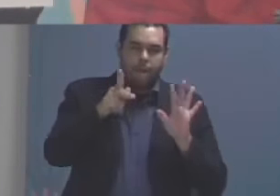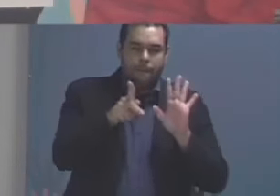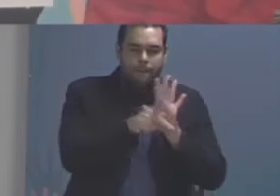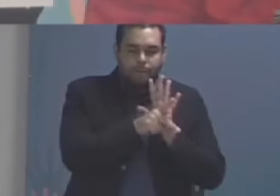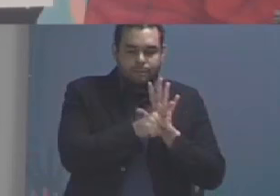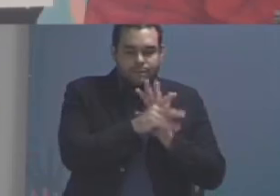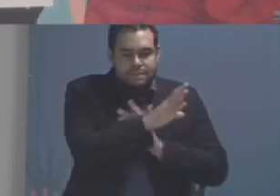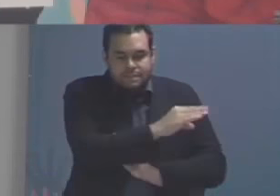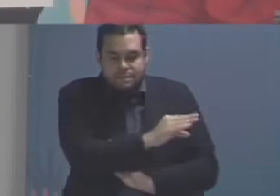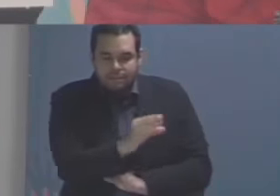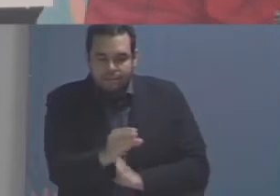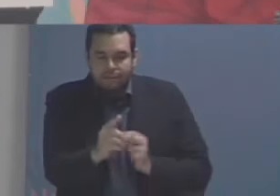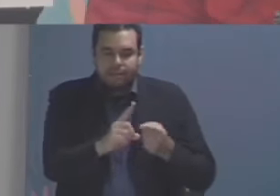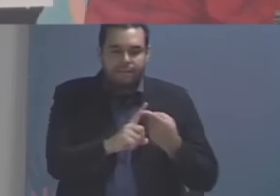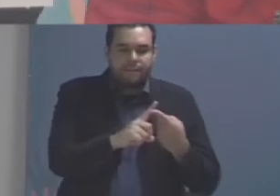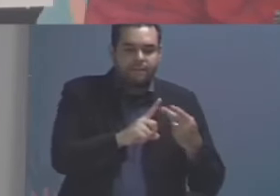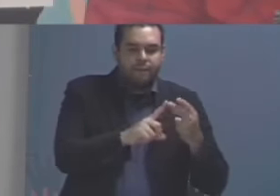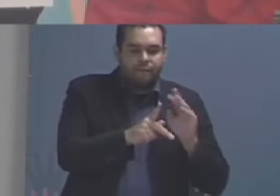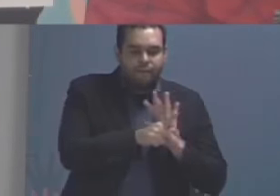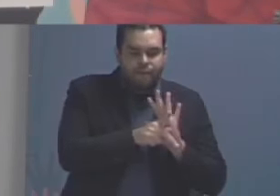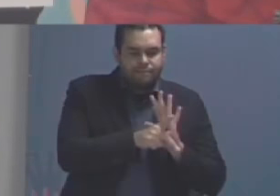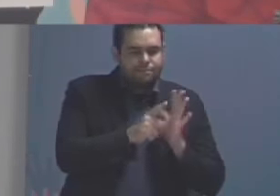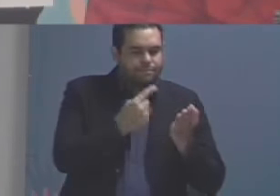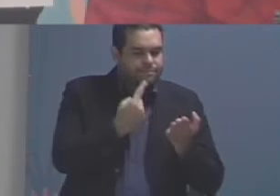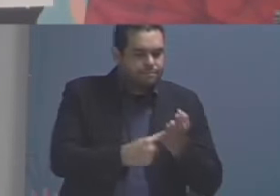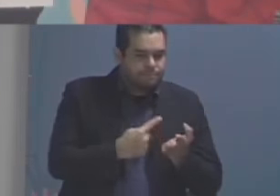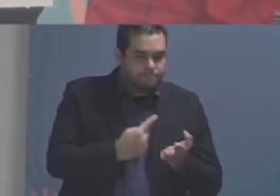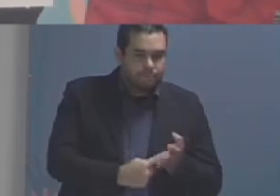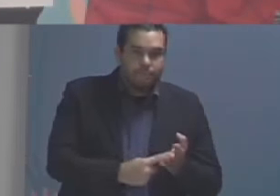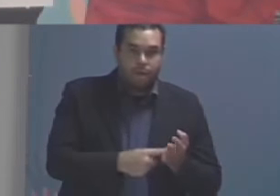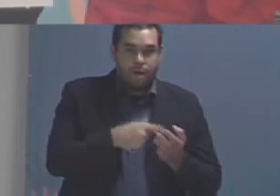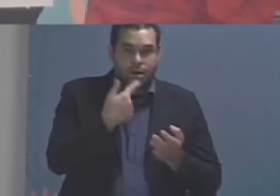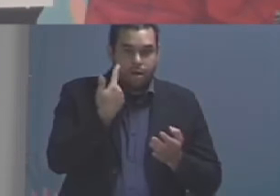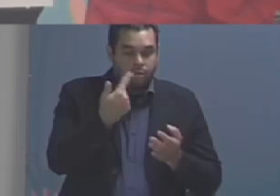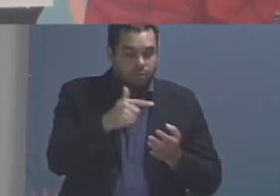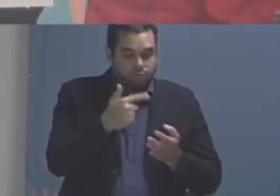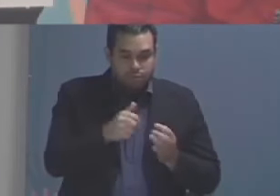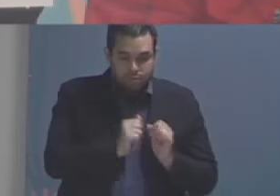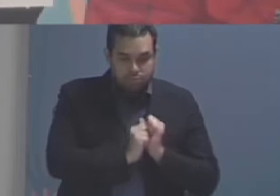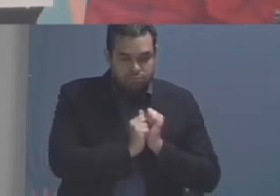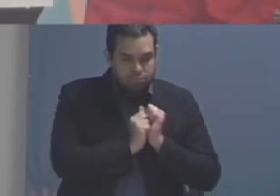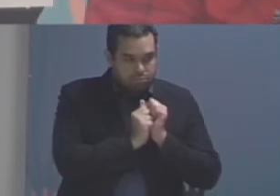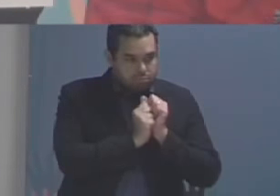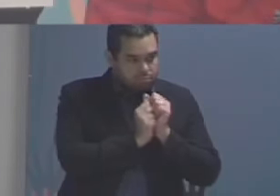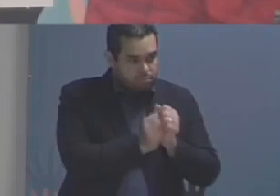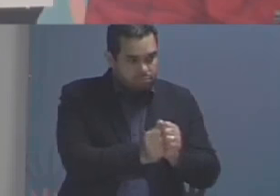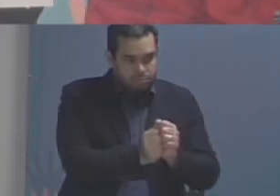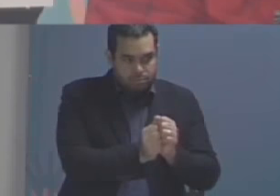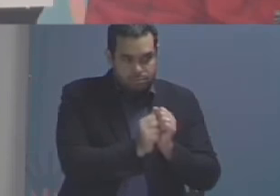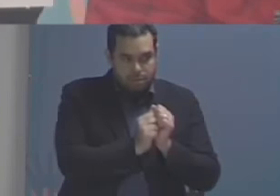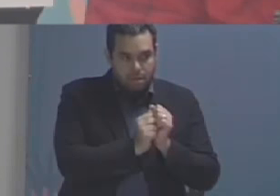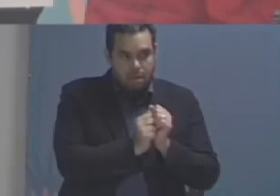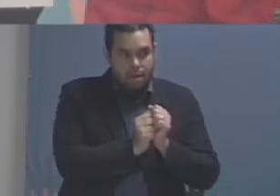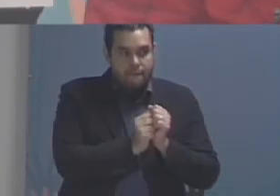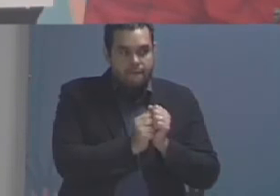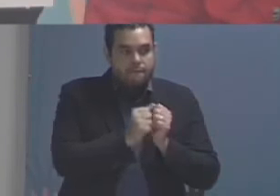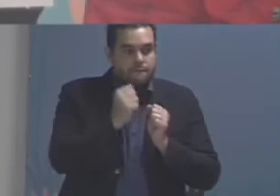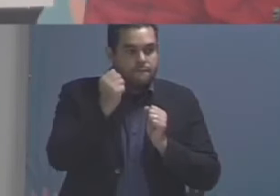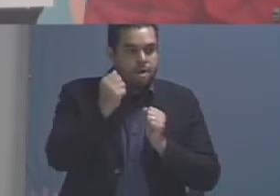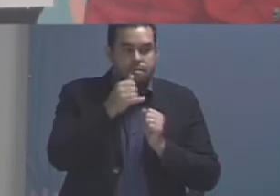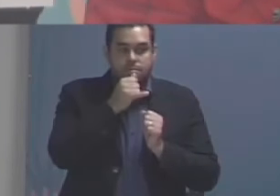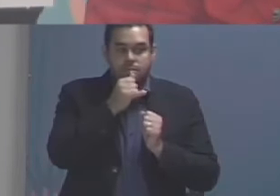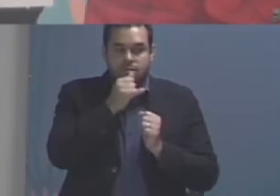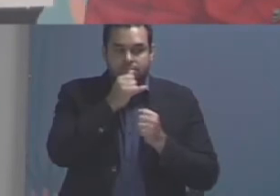cientificista, datado, que não encontra nem entre os seus pares grande audiência.